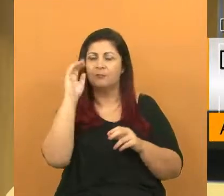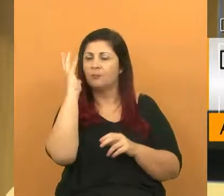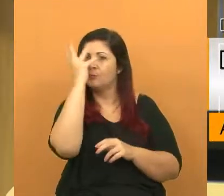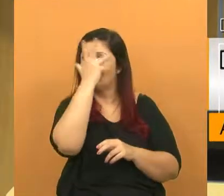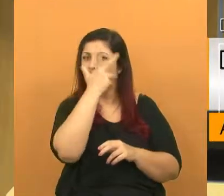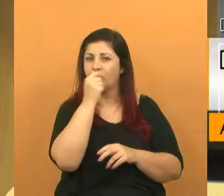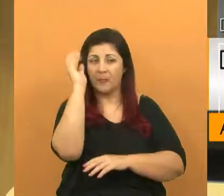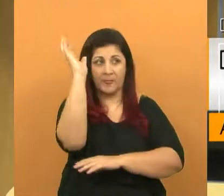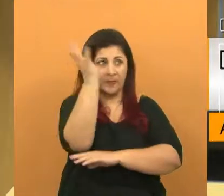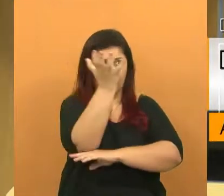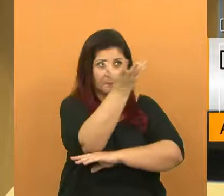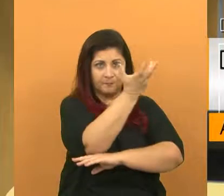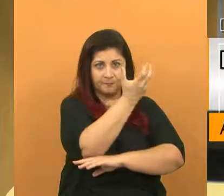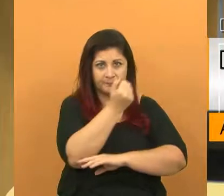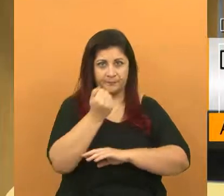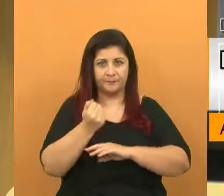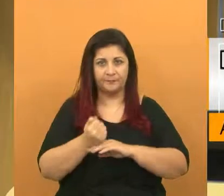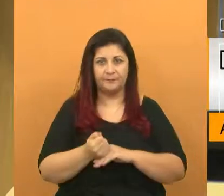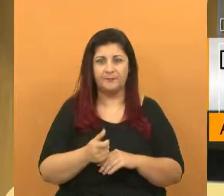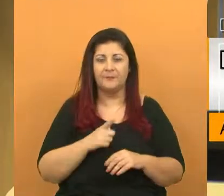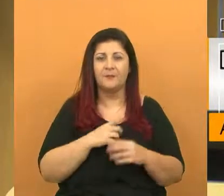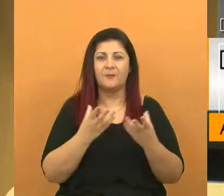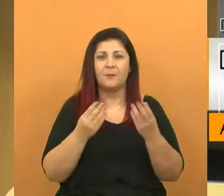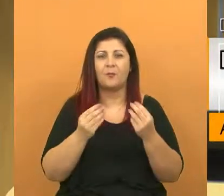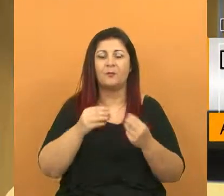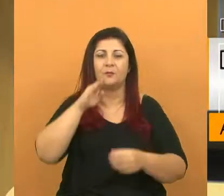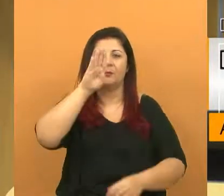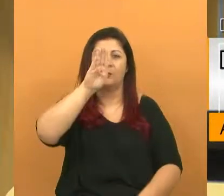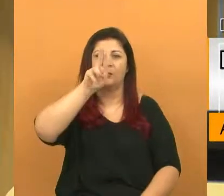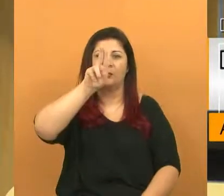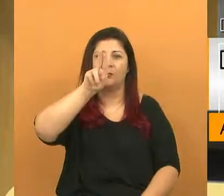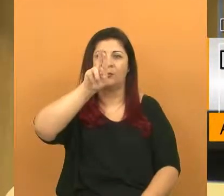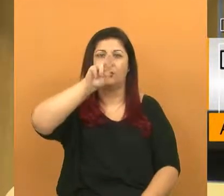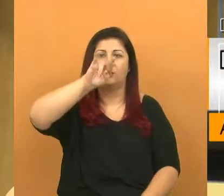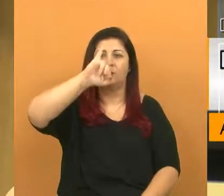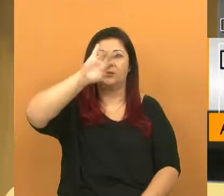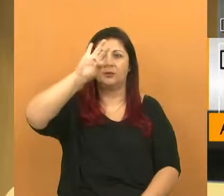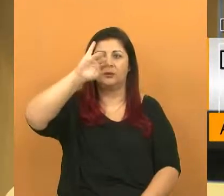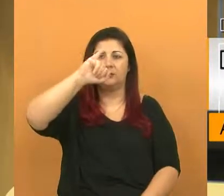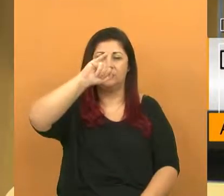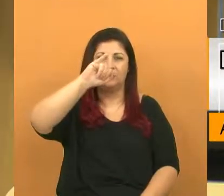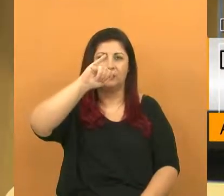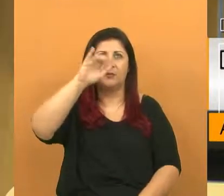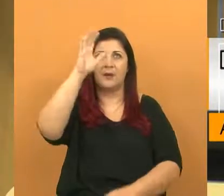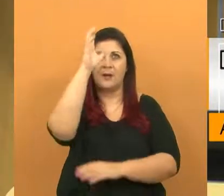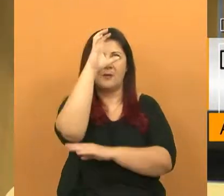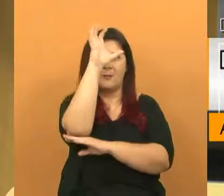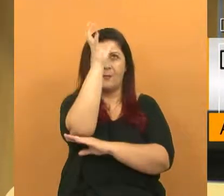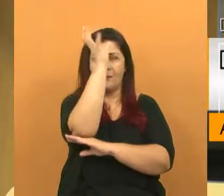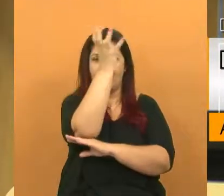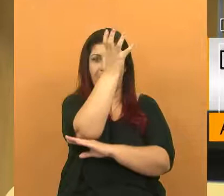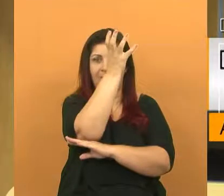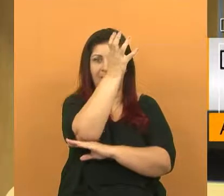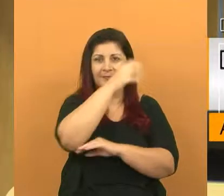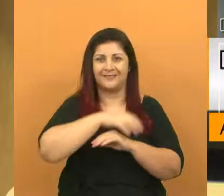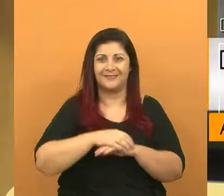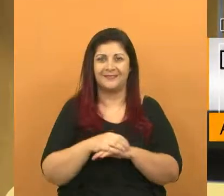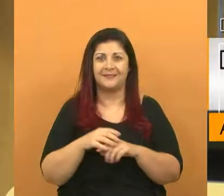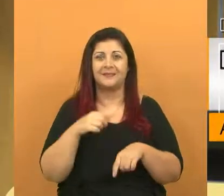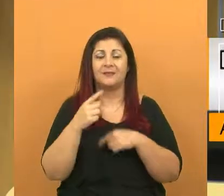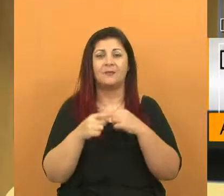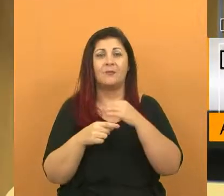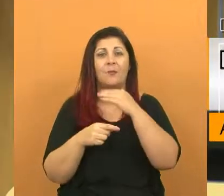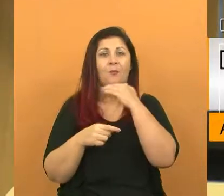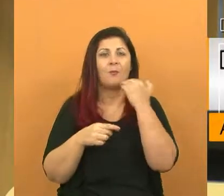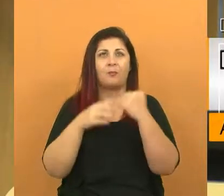vegetação formada basicamente de buritis espécie de palmeira típica da região ao morrer o buriti acaba perdendo